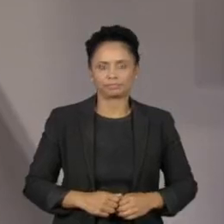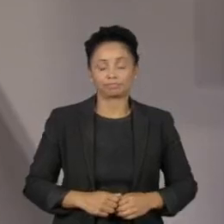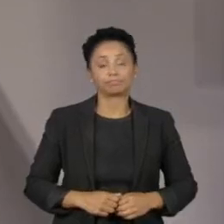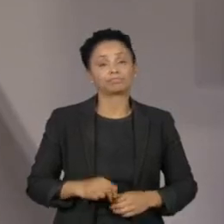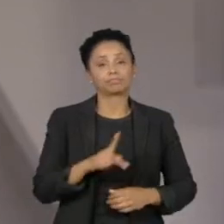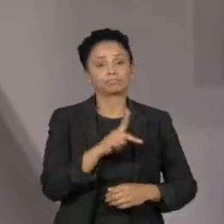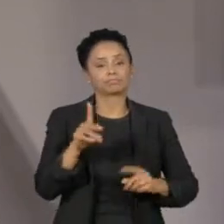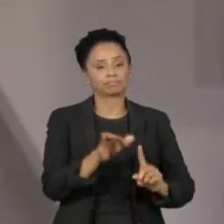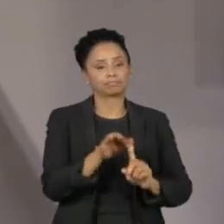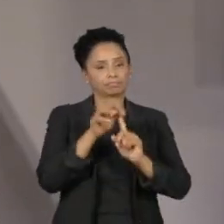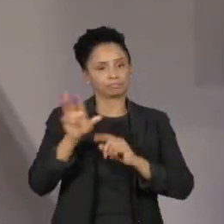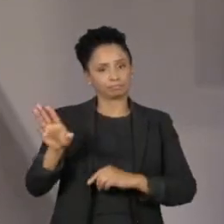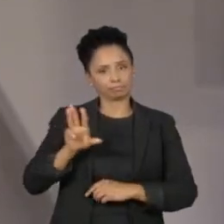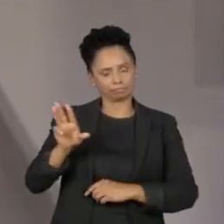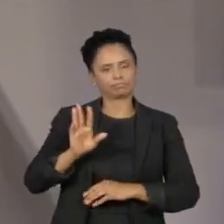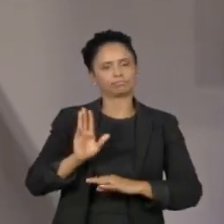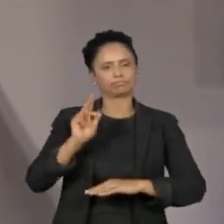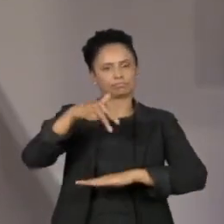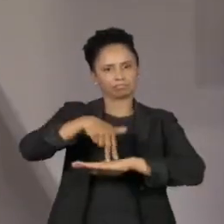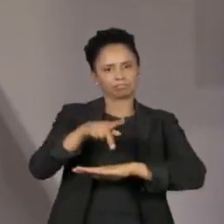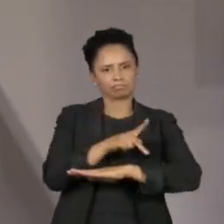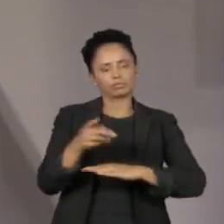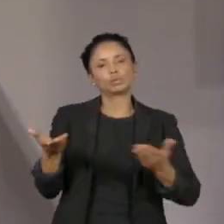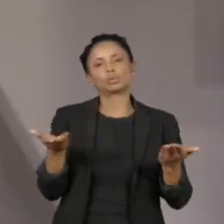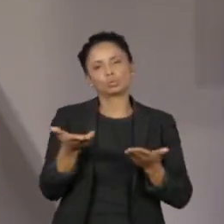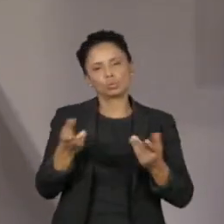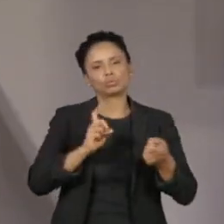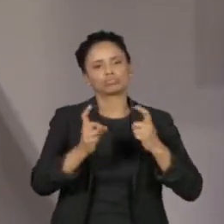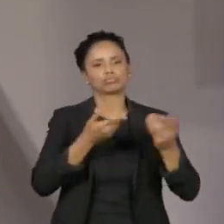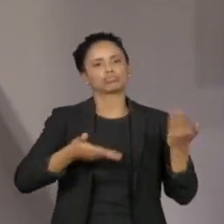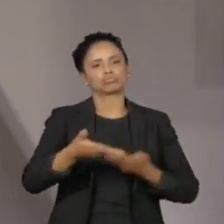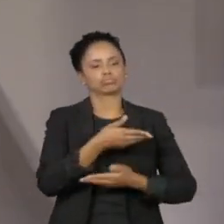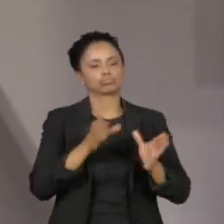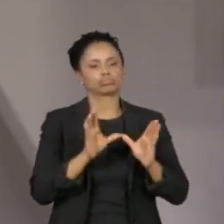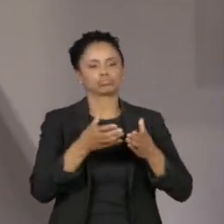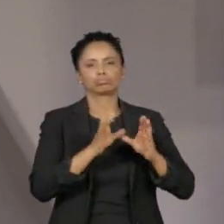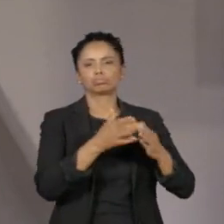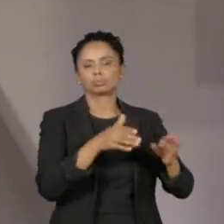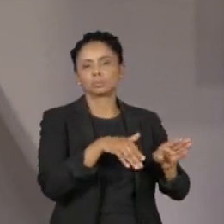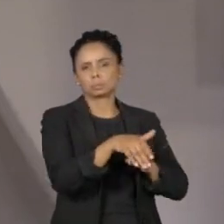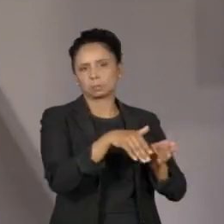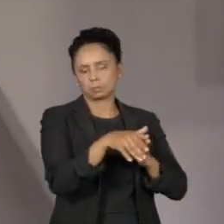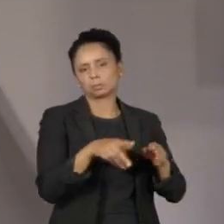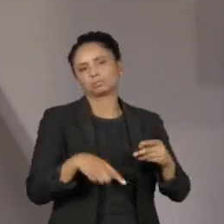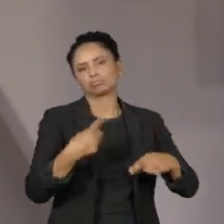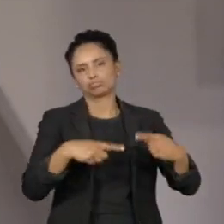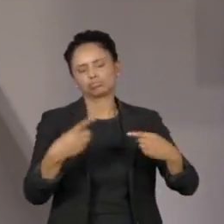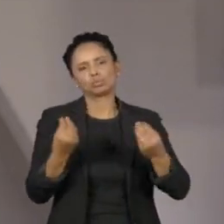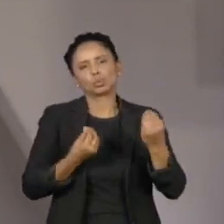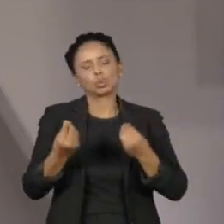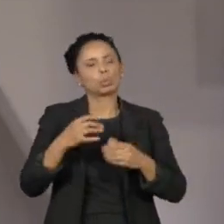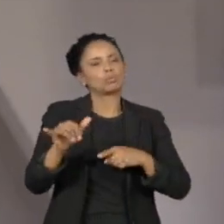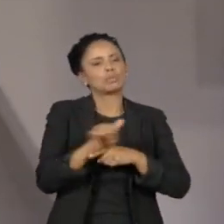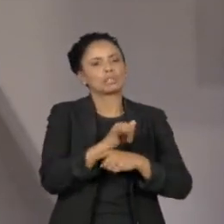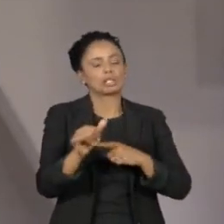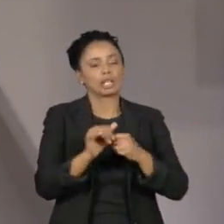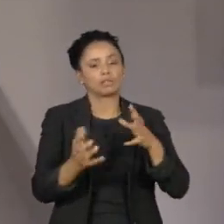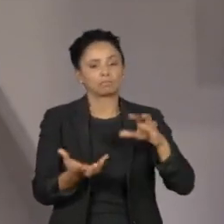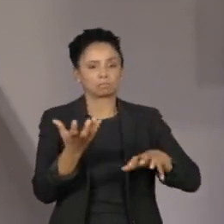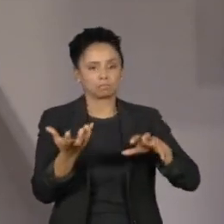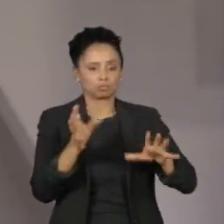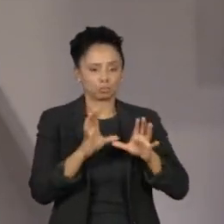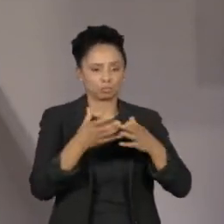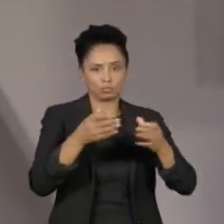O presidente eleito Luiz Inácio Lula da Silva tem reunião hoje com o Conselho Político para começar a articular a base aliada no Congresso Nacional.